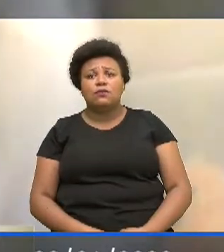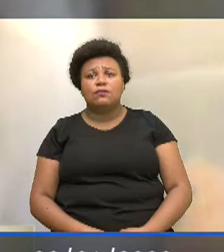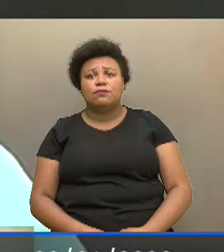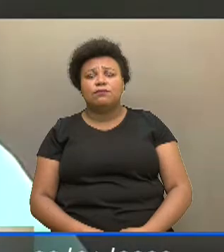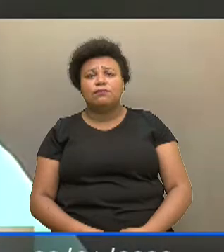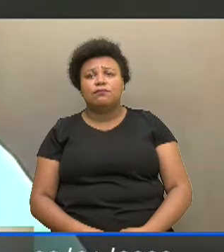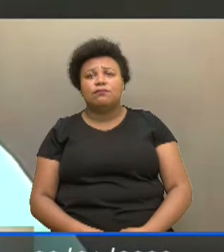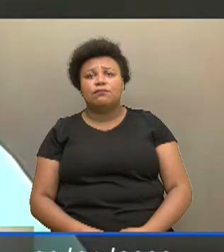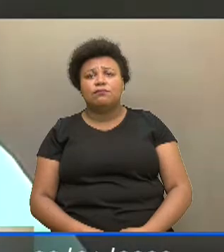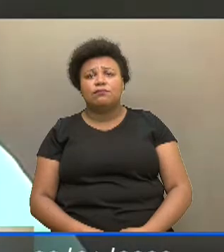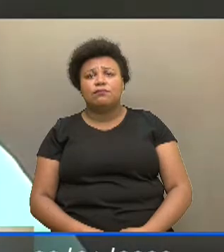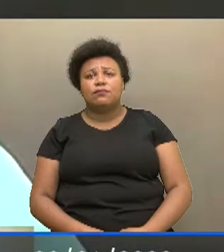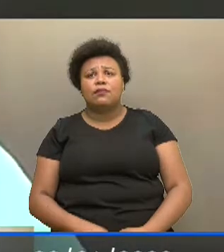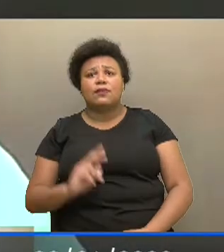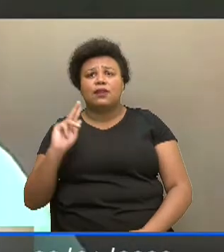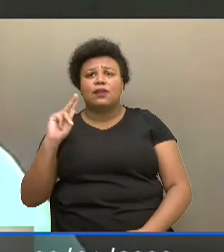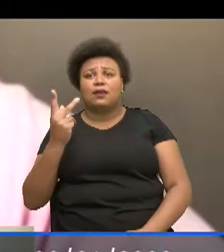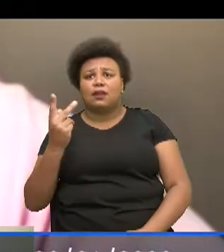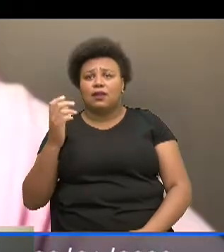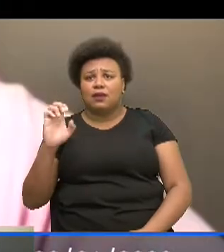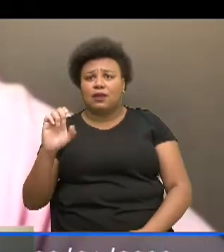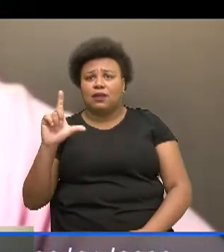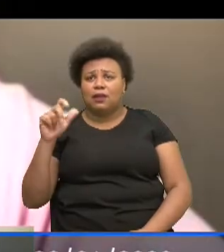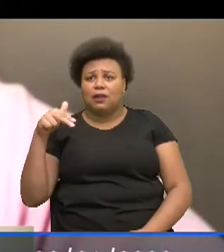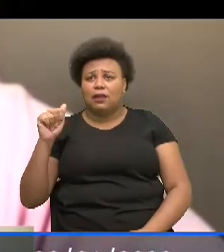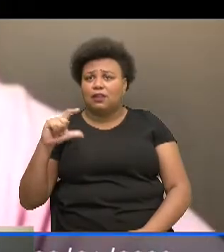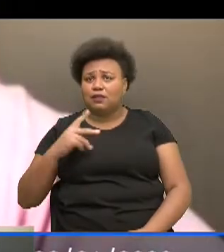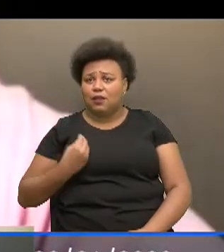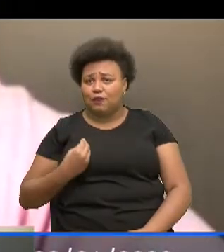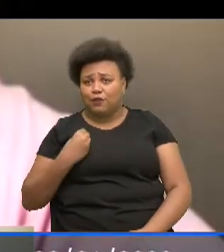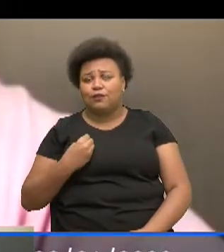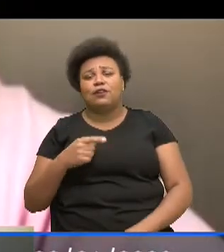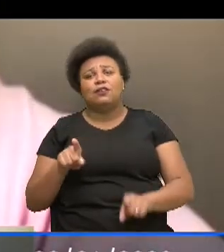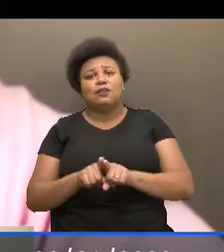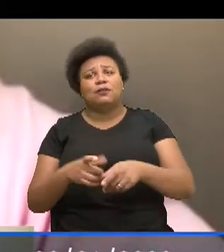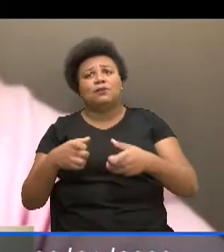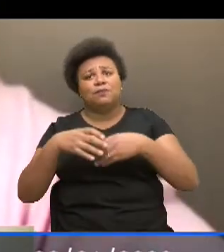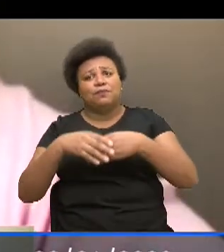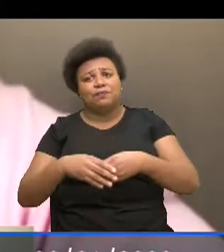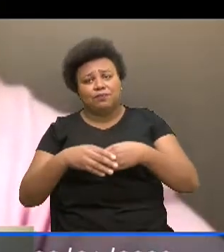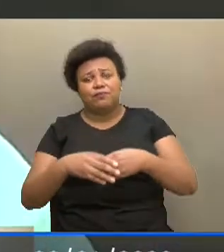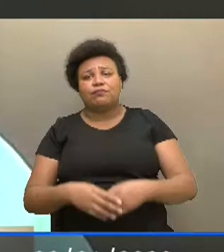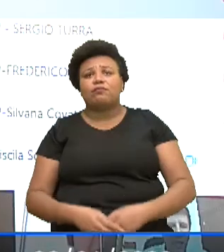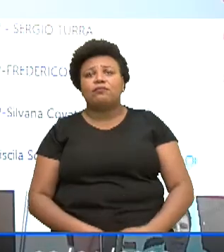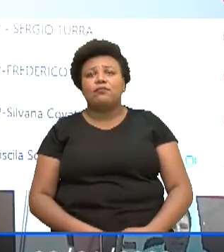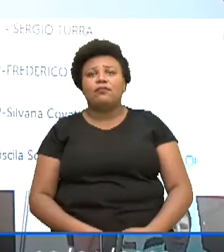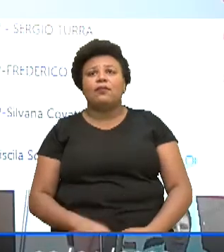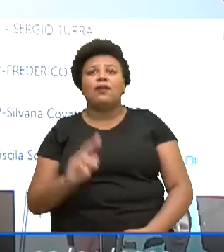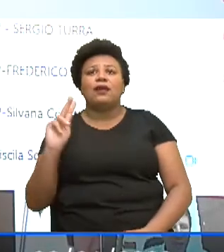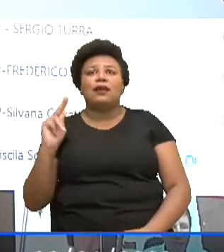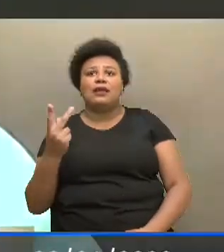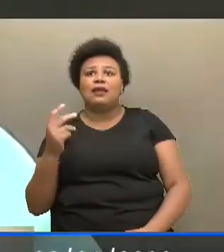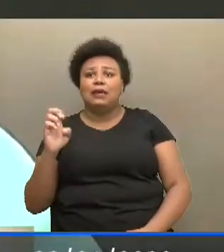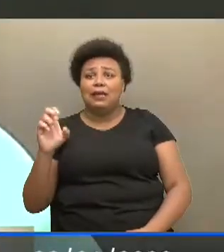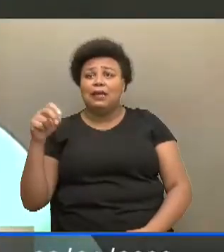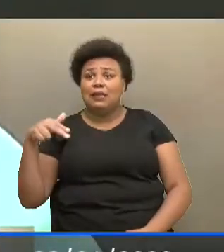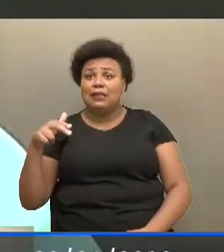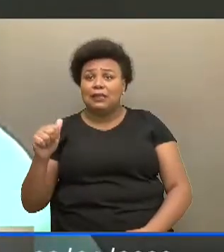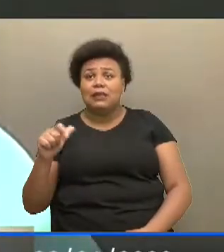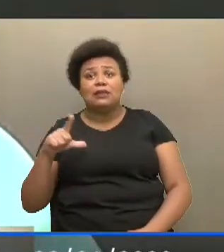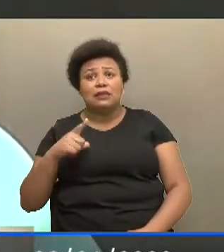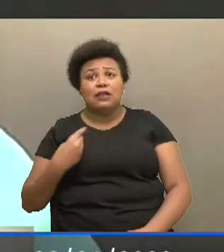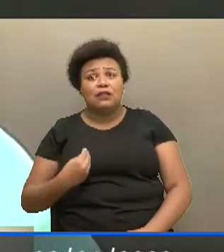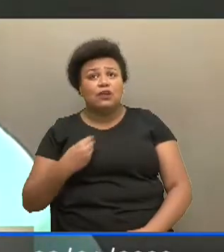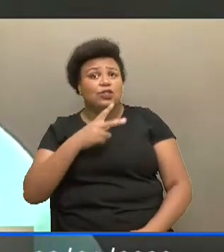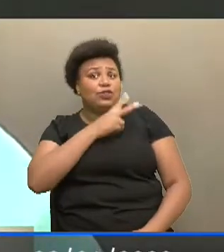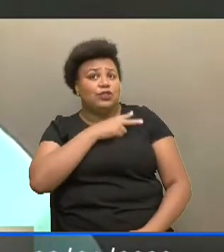Helena. A Helena Ruggeri está conosco também nos acompanhando, porque eu quero saudar aí a presença da Helena conosco. A Helena Ruggeri, nosso